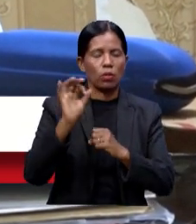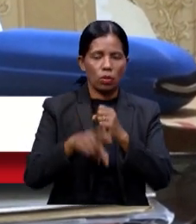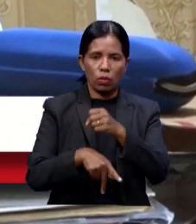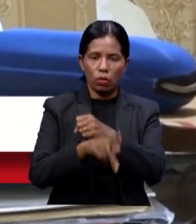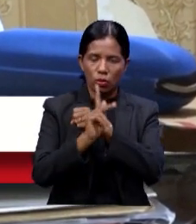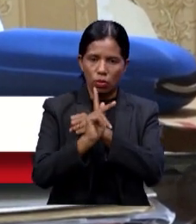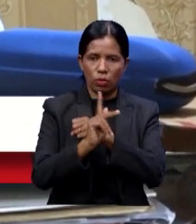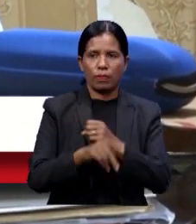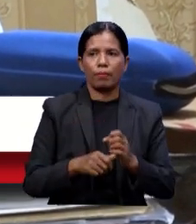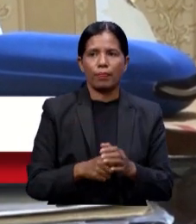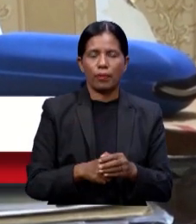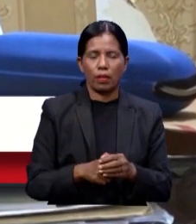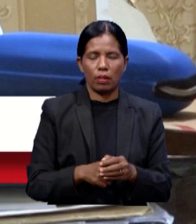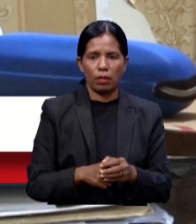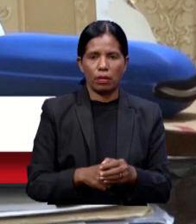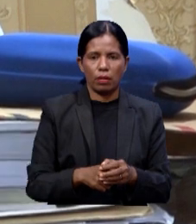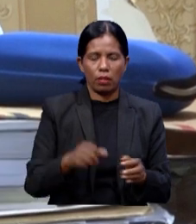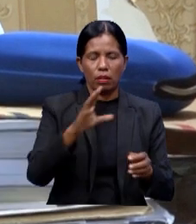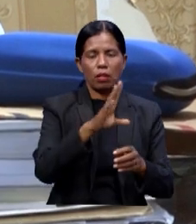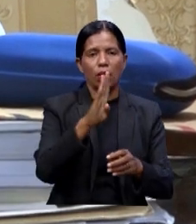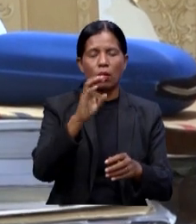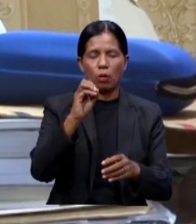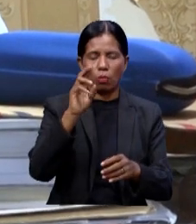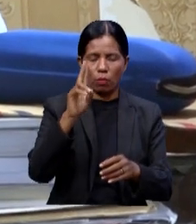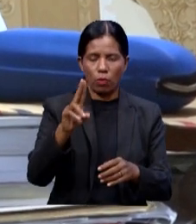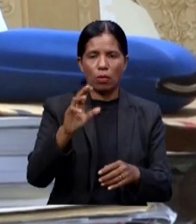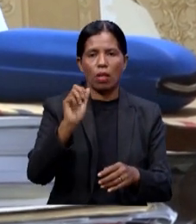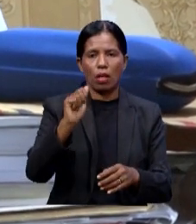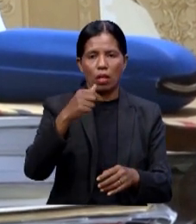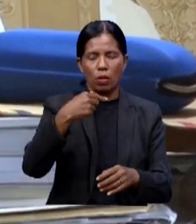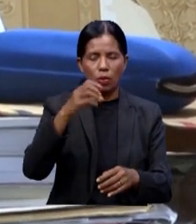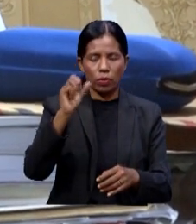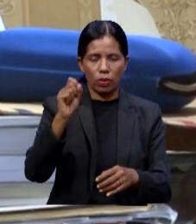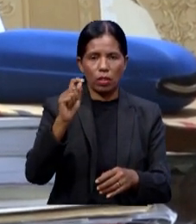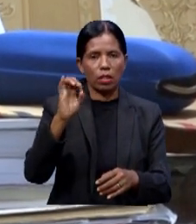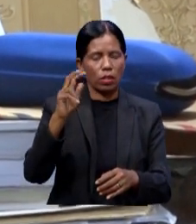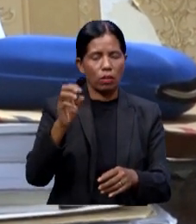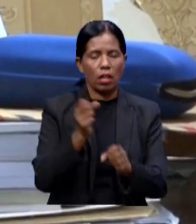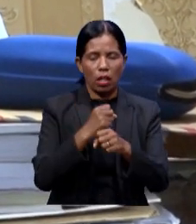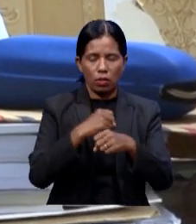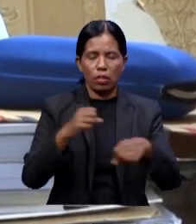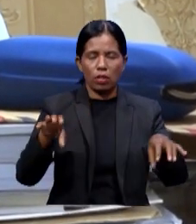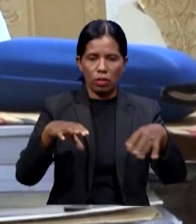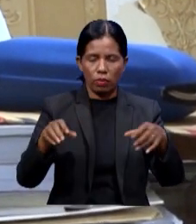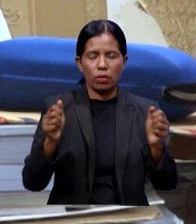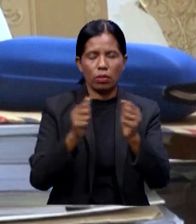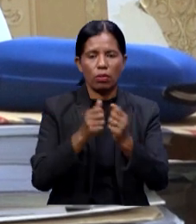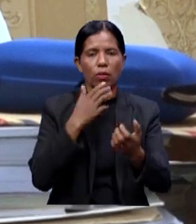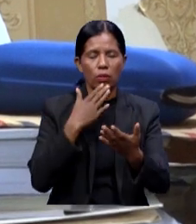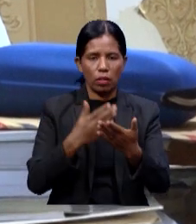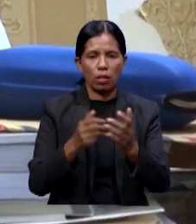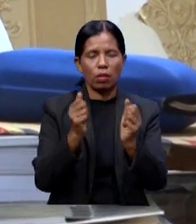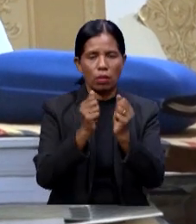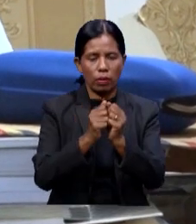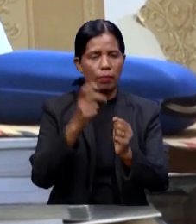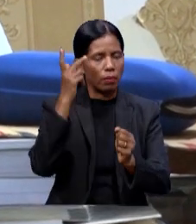Excelência, Boa Agostinho, agora dau, halau neclar ho capaz, ho primeiro-ministro e